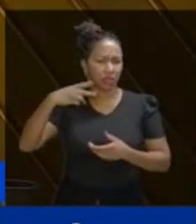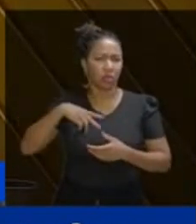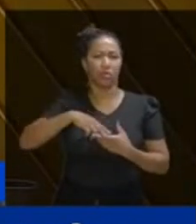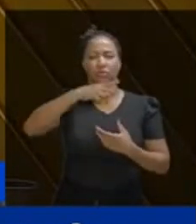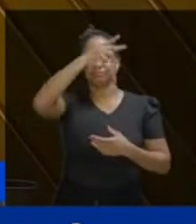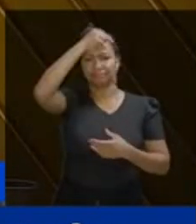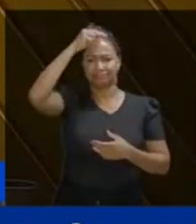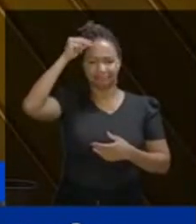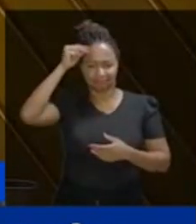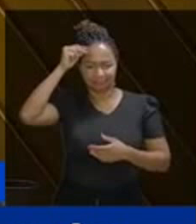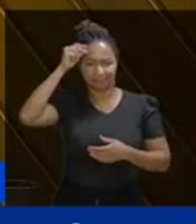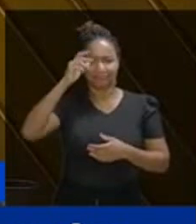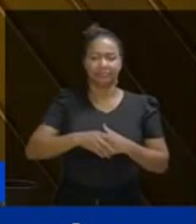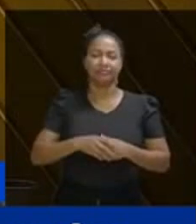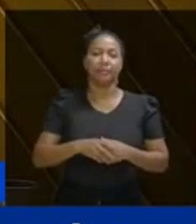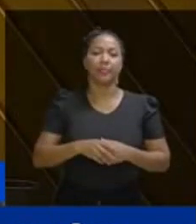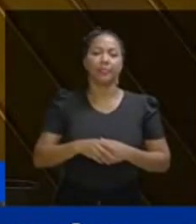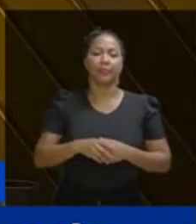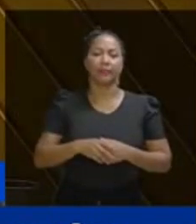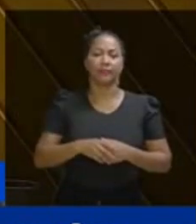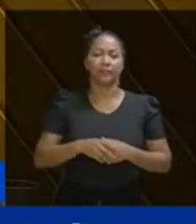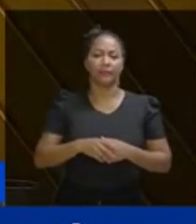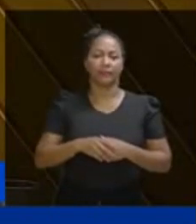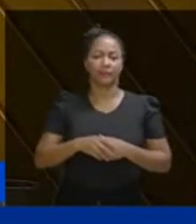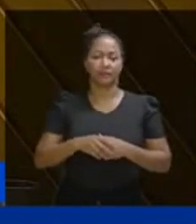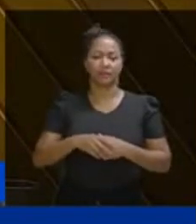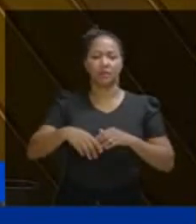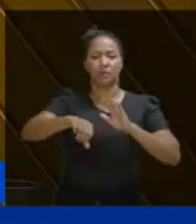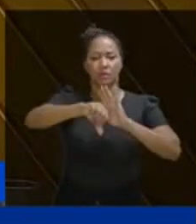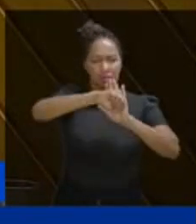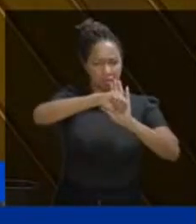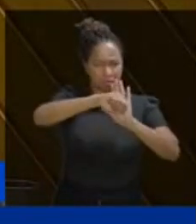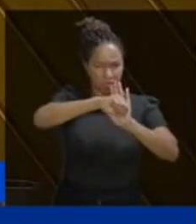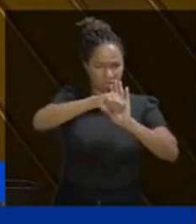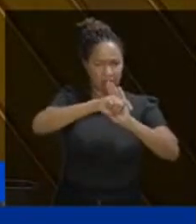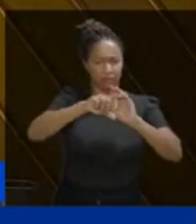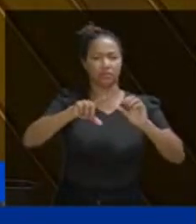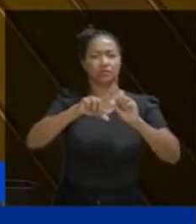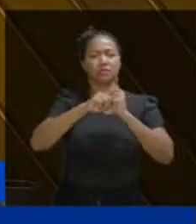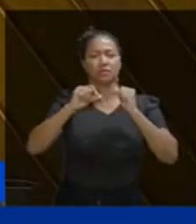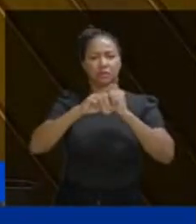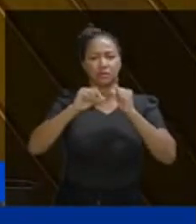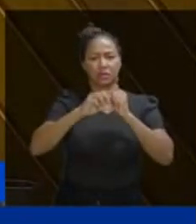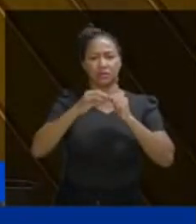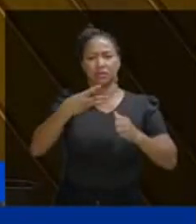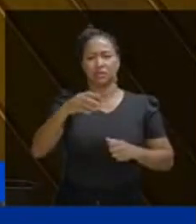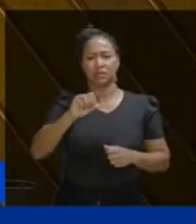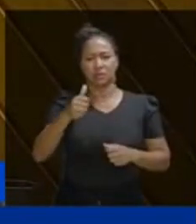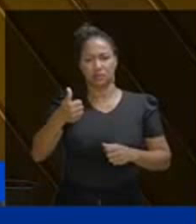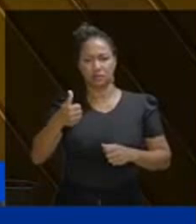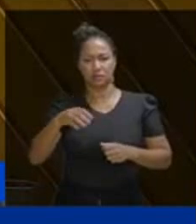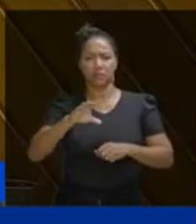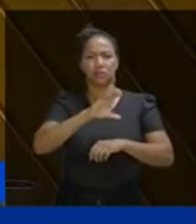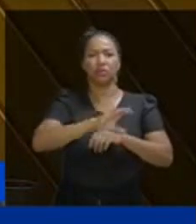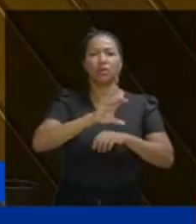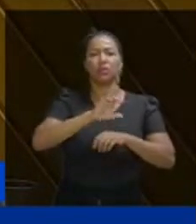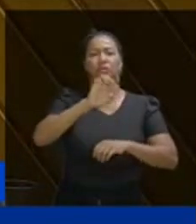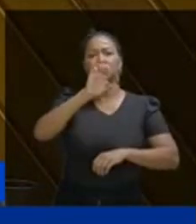Macapá. Conduta que se amolda, em tese, ao crime tipificado no artigo 301 do Código Eleitoral.